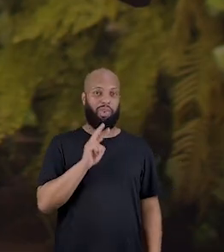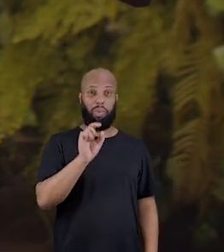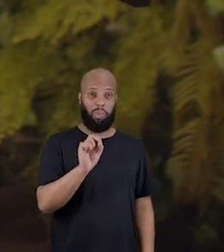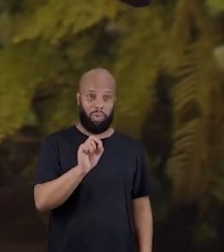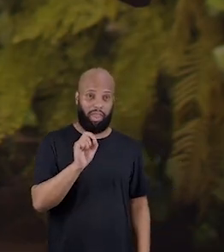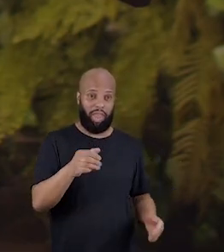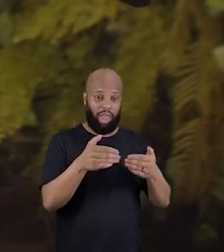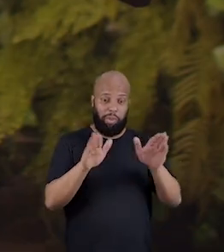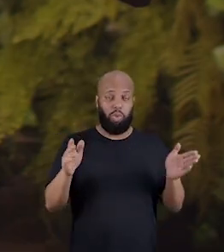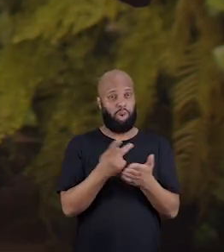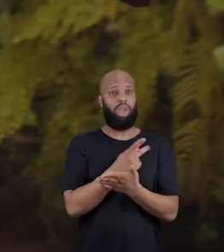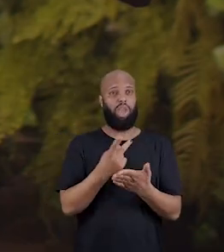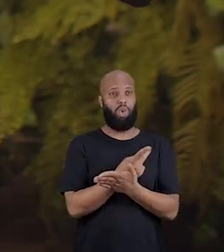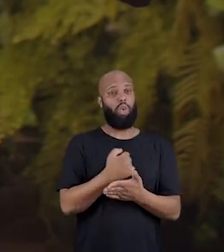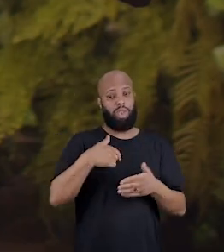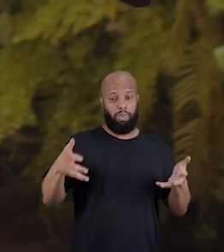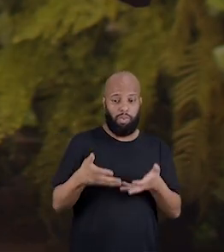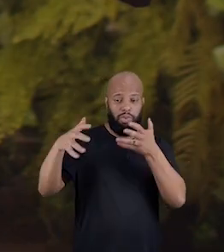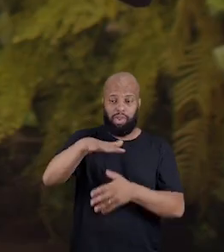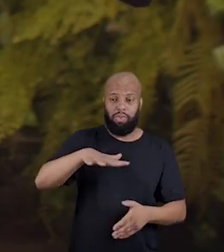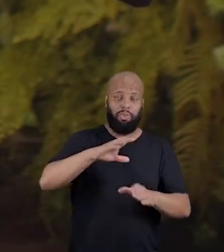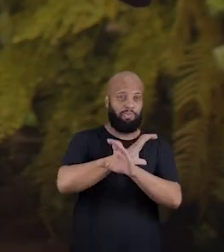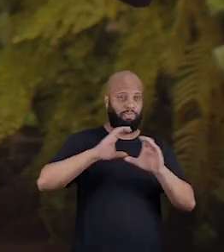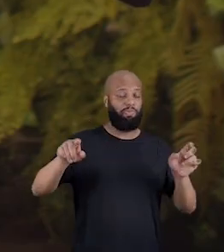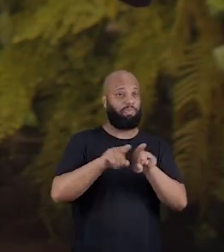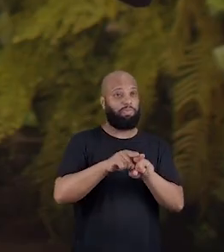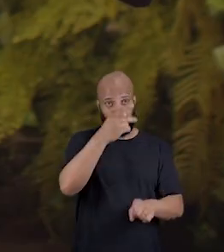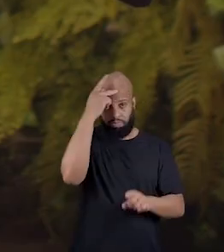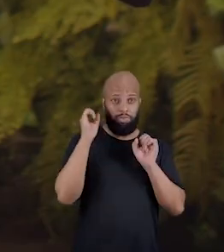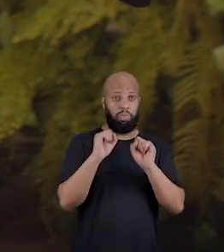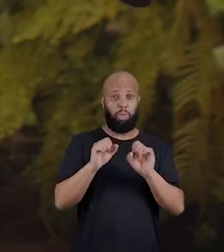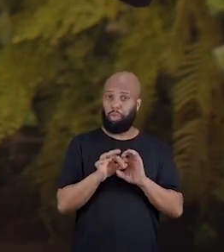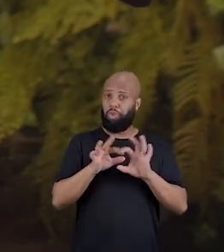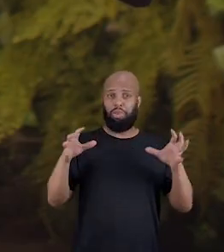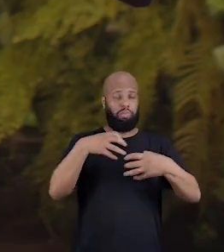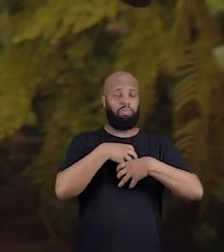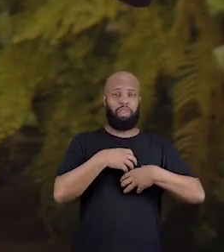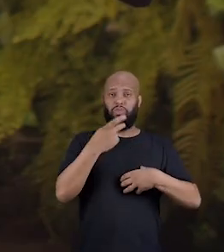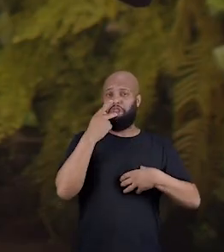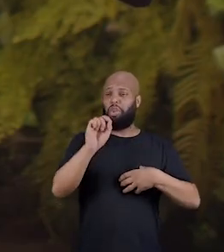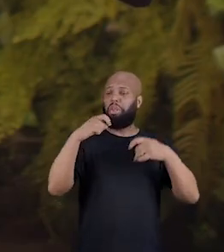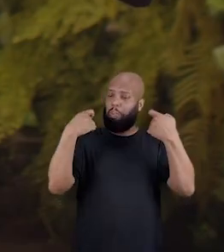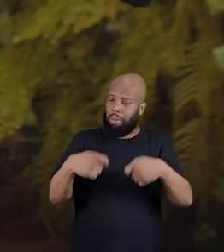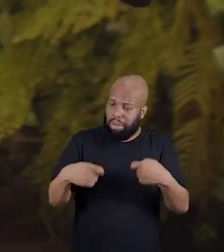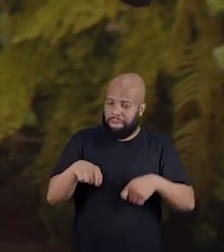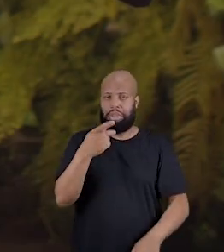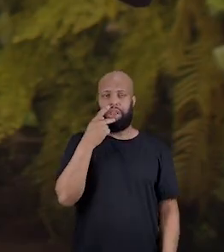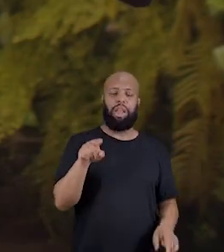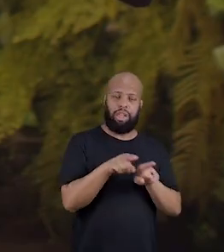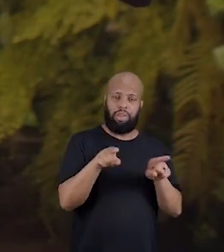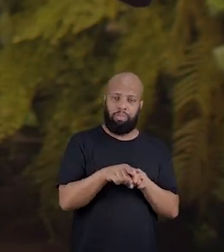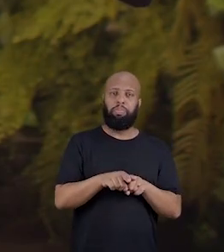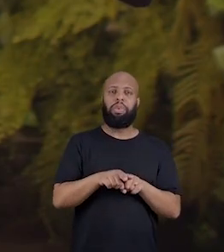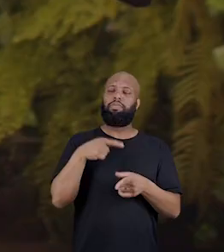A gente não dá para ter abertura ao erro se eu não promovo um ambiente de confiança, onde as pessoas podem ser quem elas são, podem falar o que elas precisam